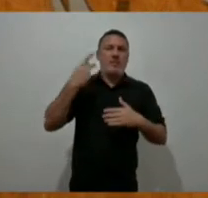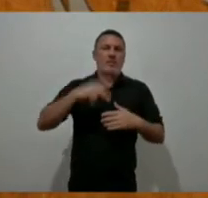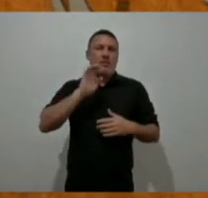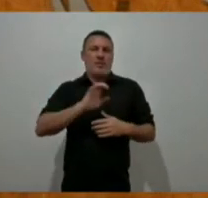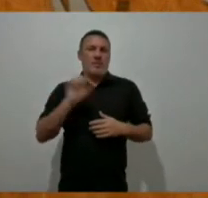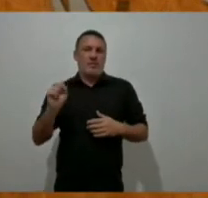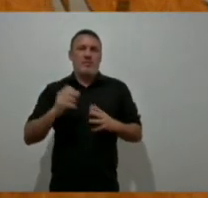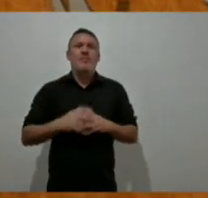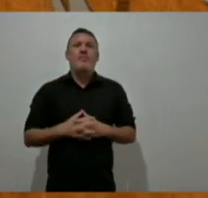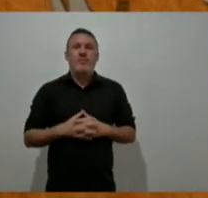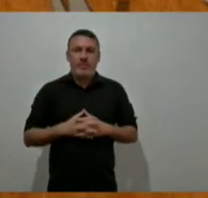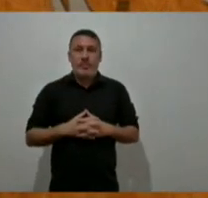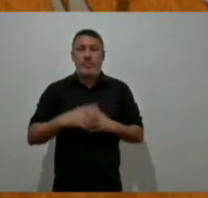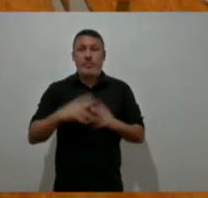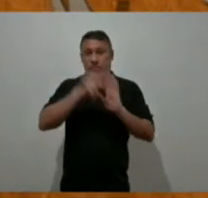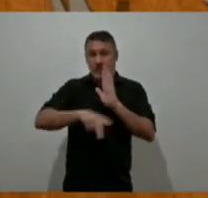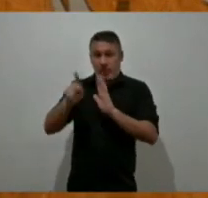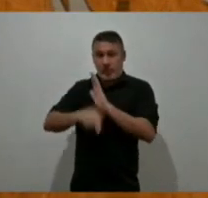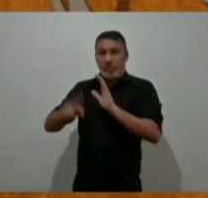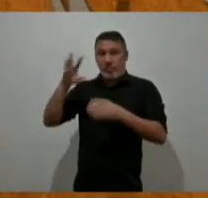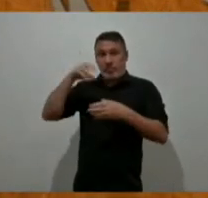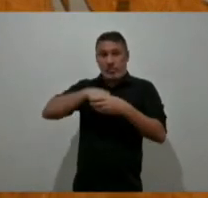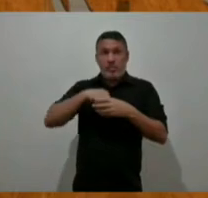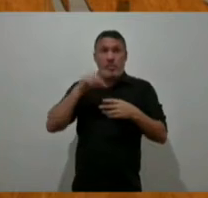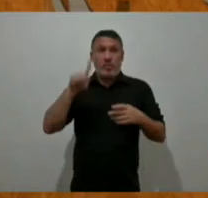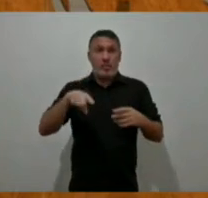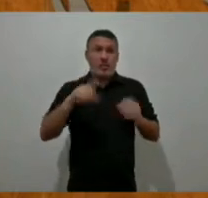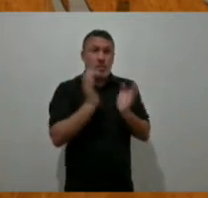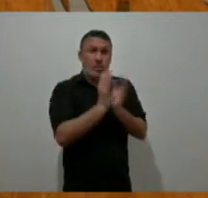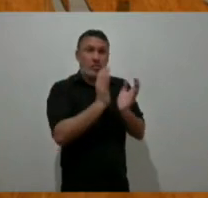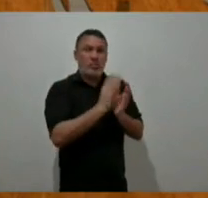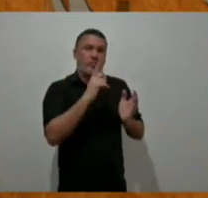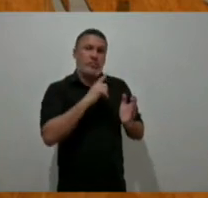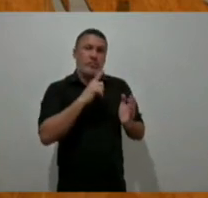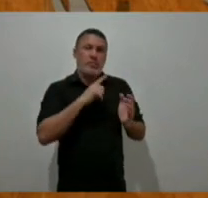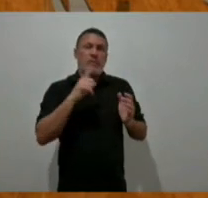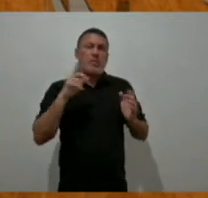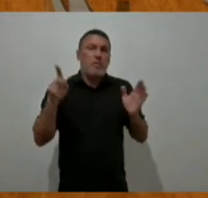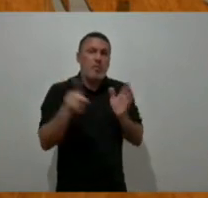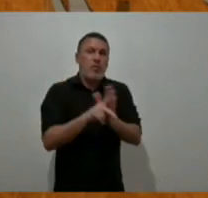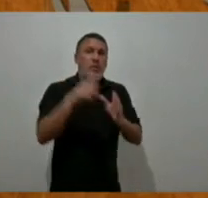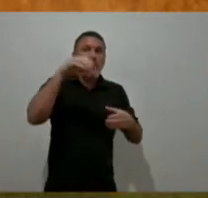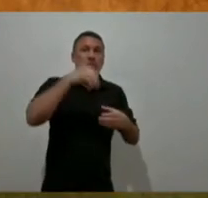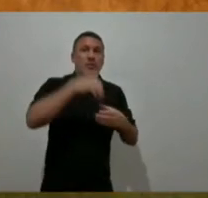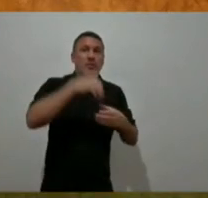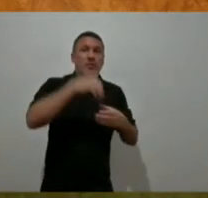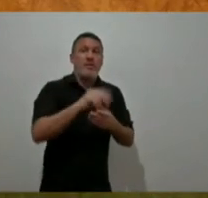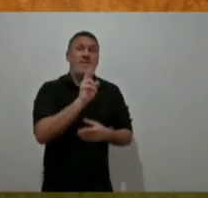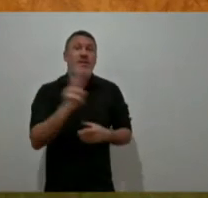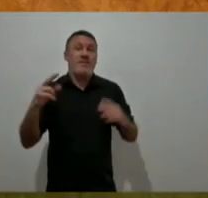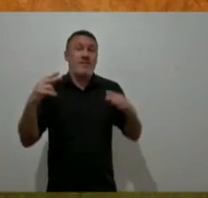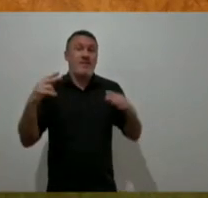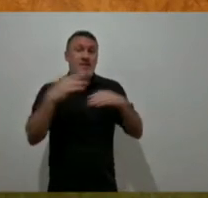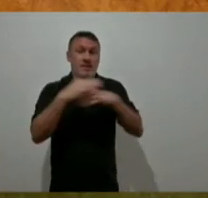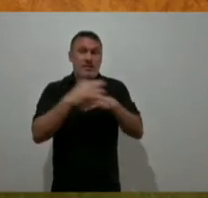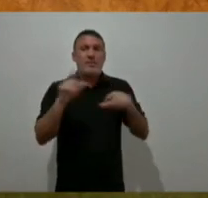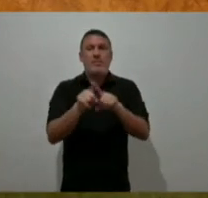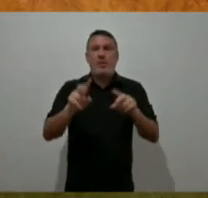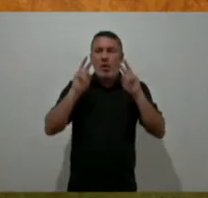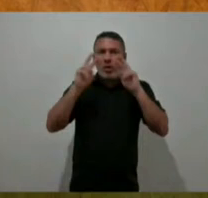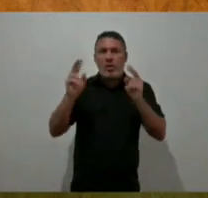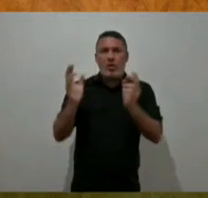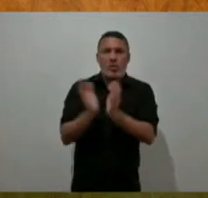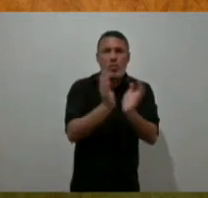projeto é um projeto que vai ser localizado ali no coração de Vila Velha e a gente espera que com ele a gente consiga passar uma